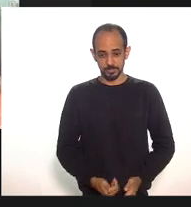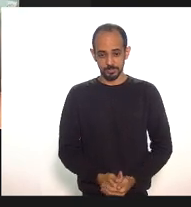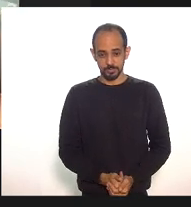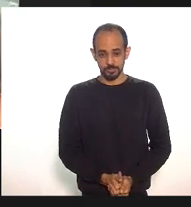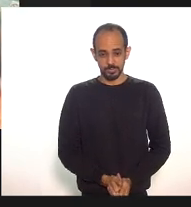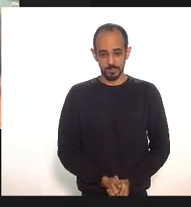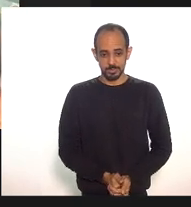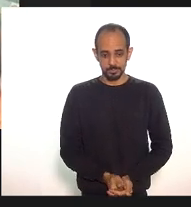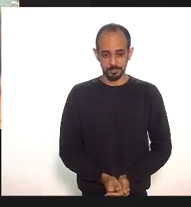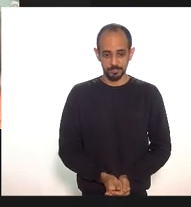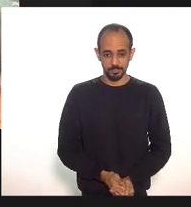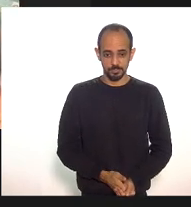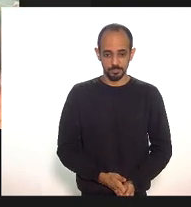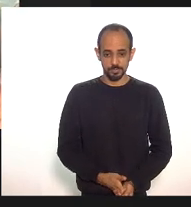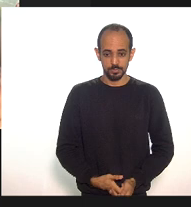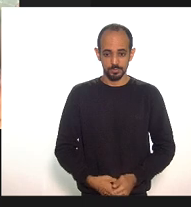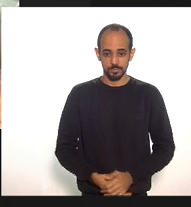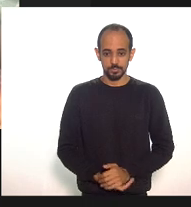G1